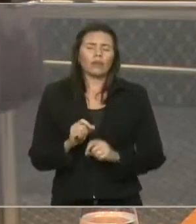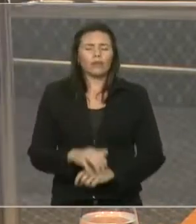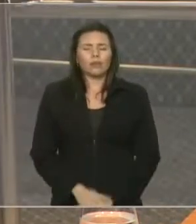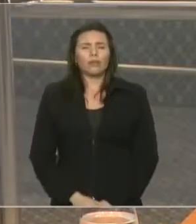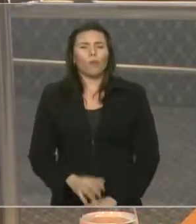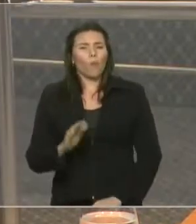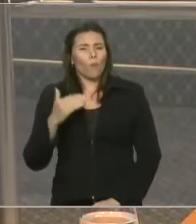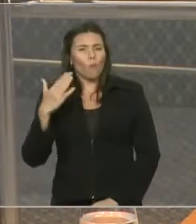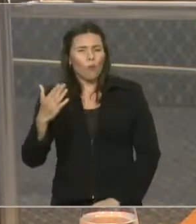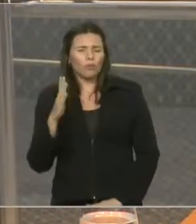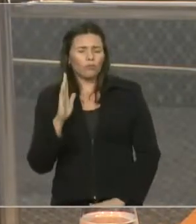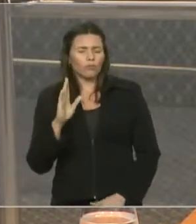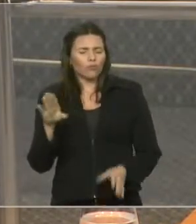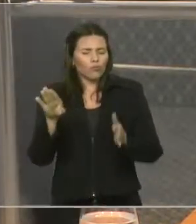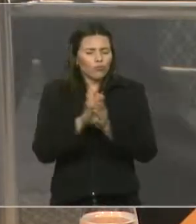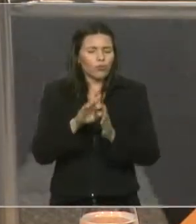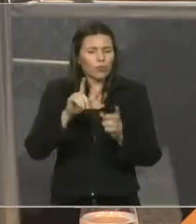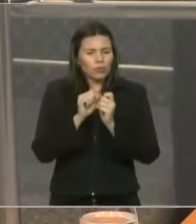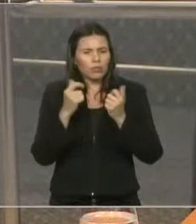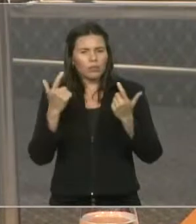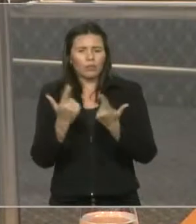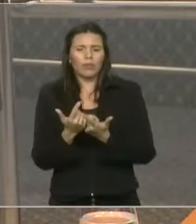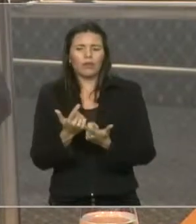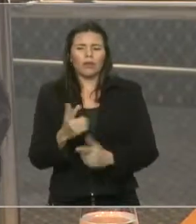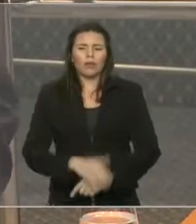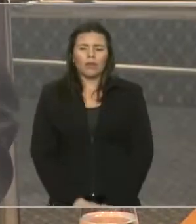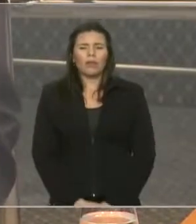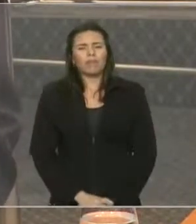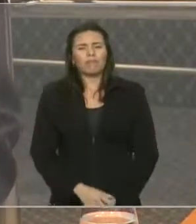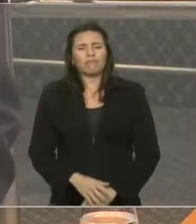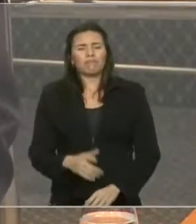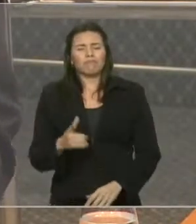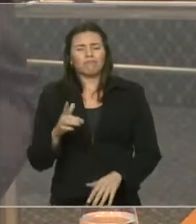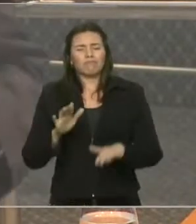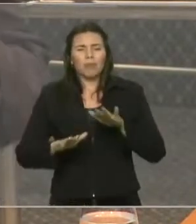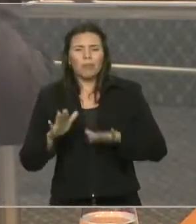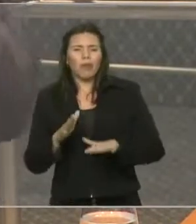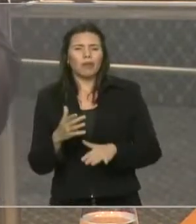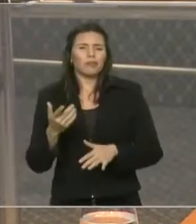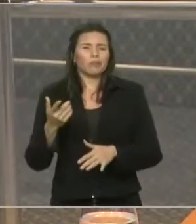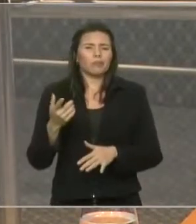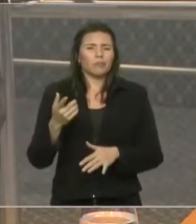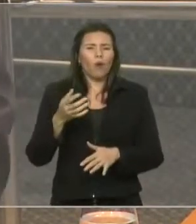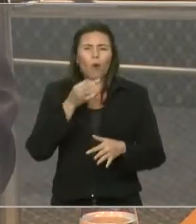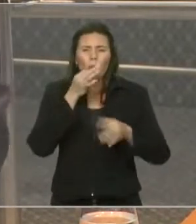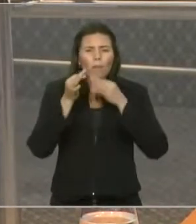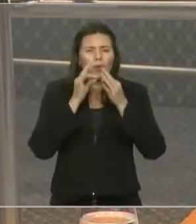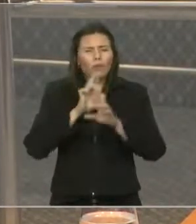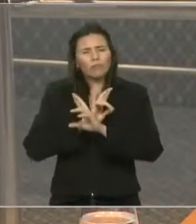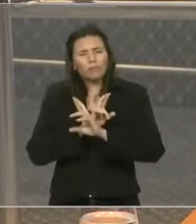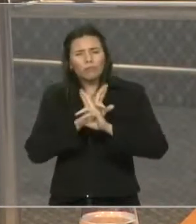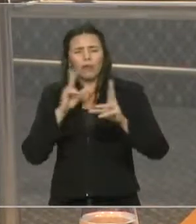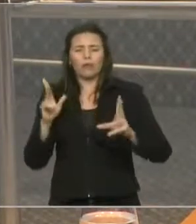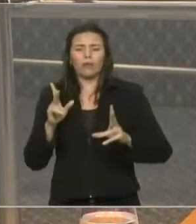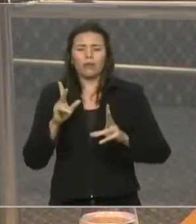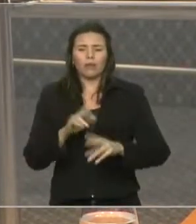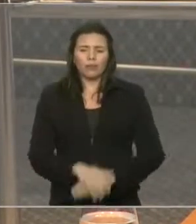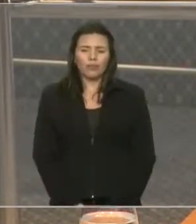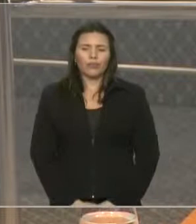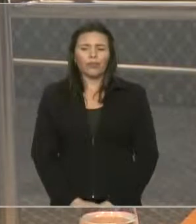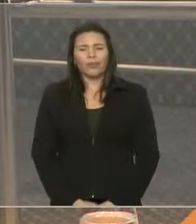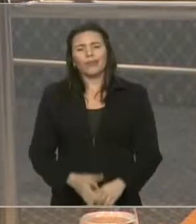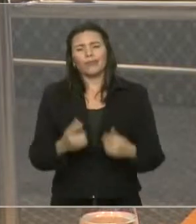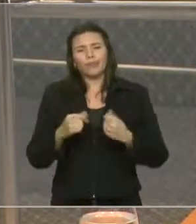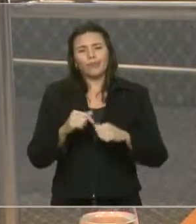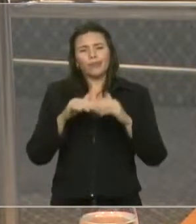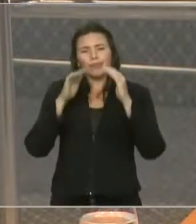nossas filosofias de vida, temos que contrariar o nosso pensamento e, às vezes, nos curvarmos diante do poder maior, que